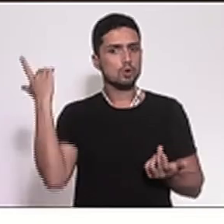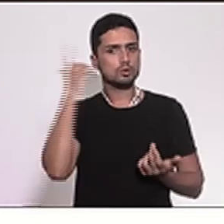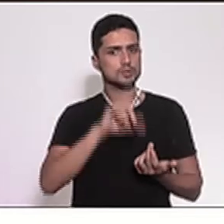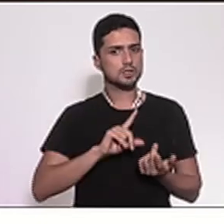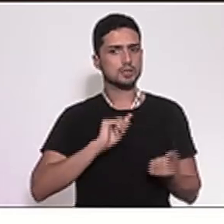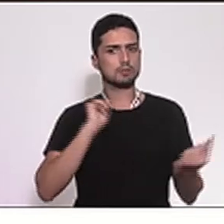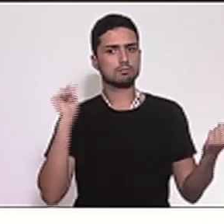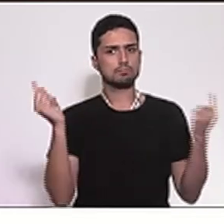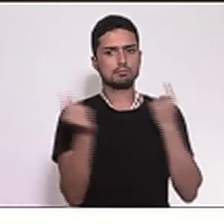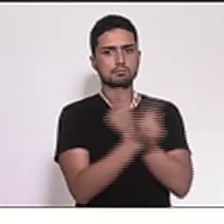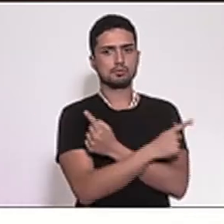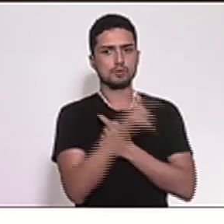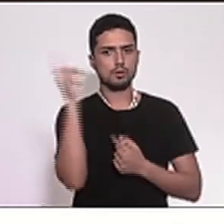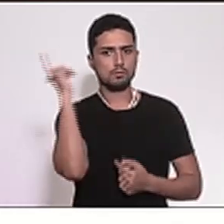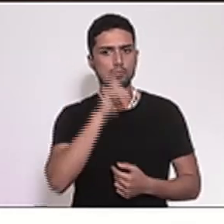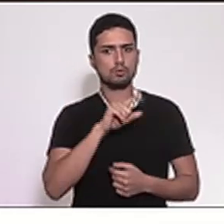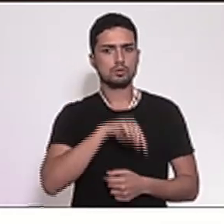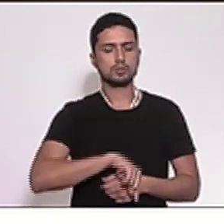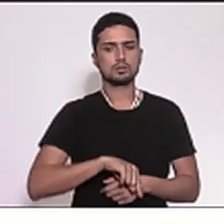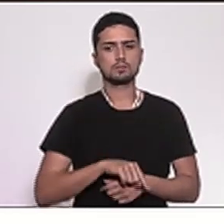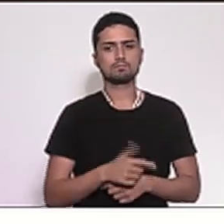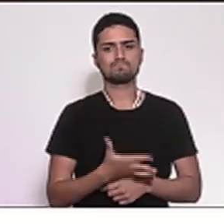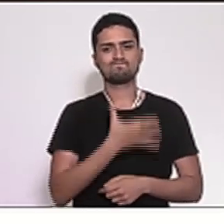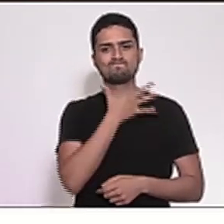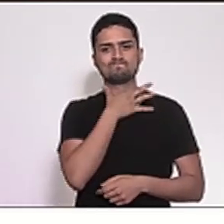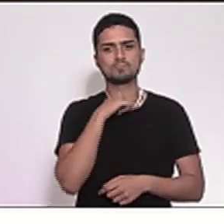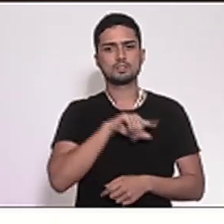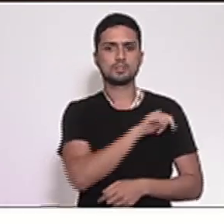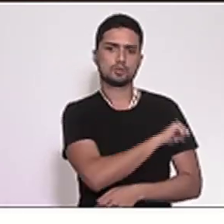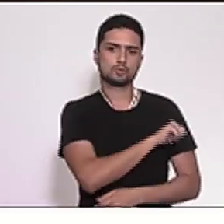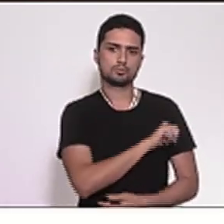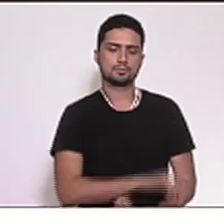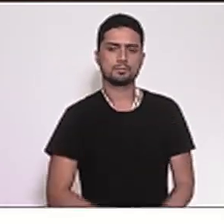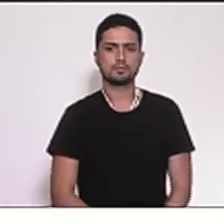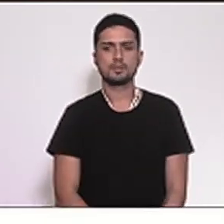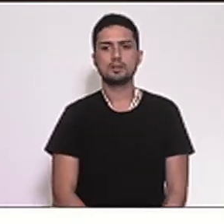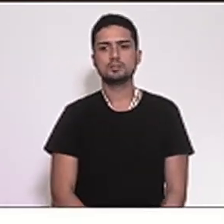reverter esse quadro de sangria nos cofres públicos do Estado do Rio de Janeiro. Obrigado.